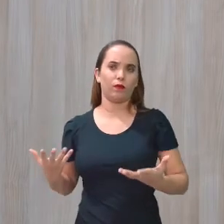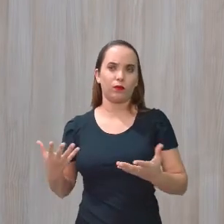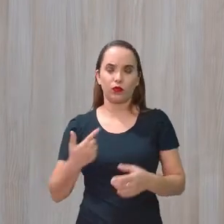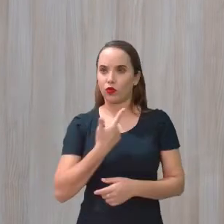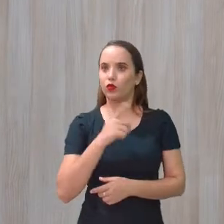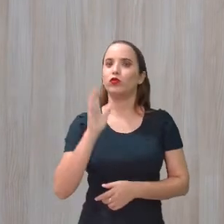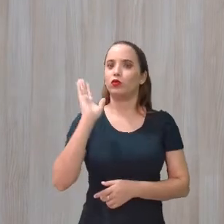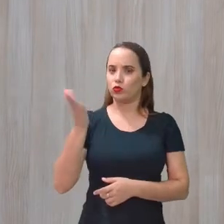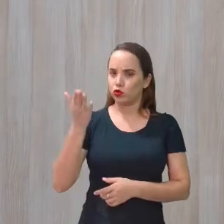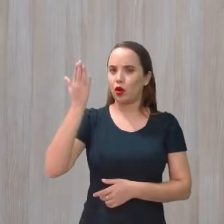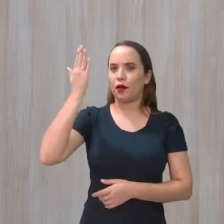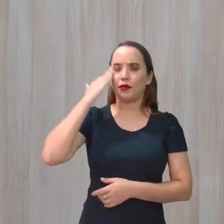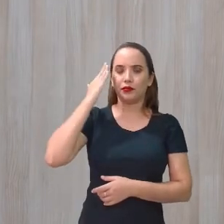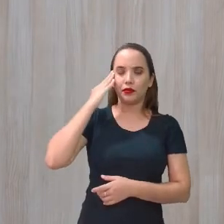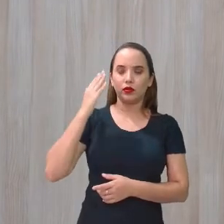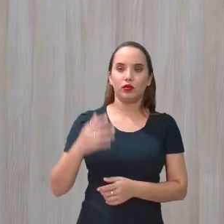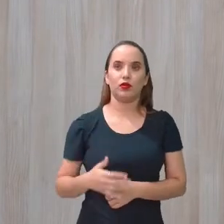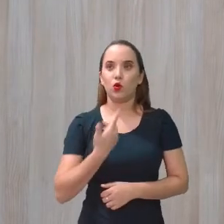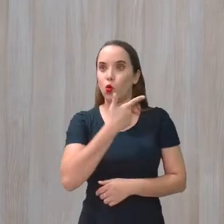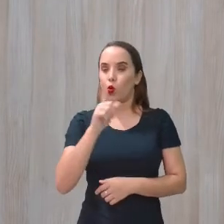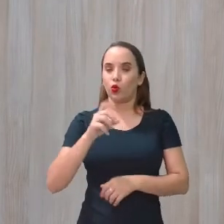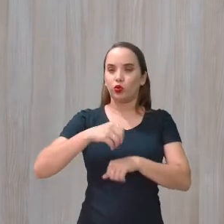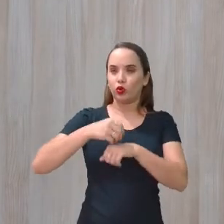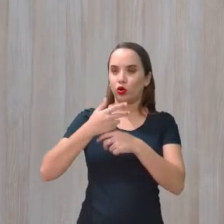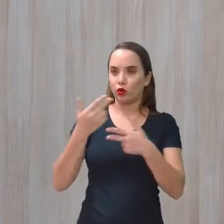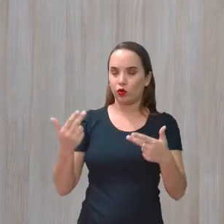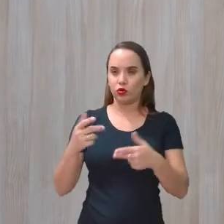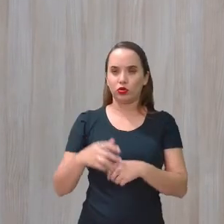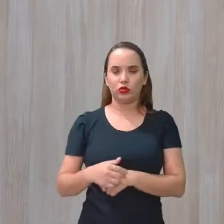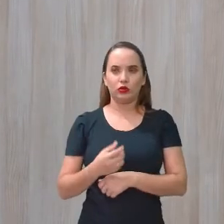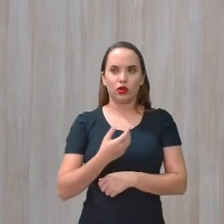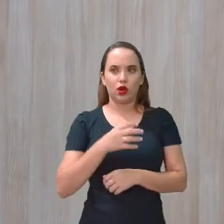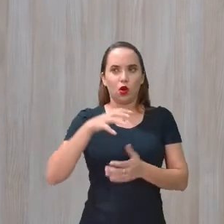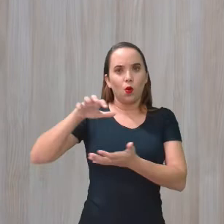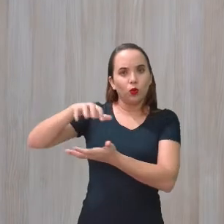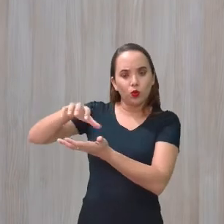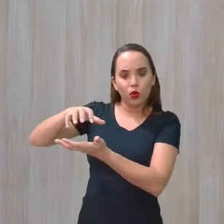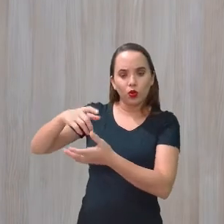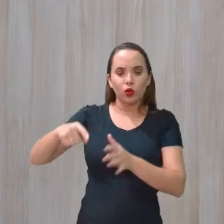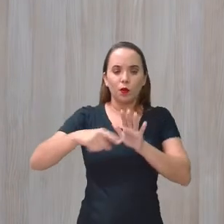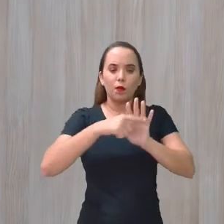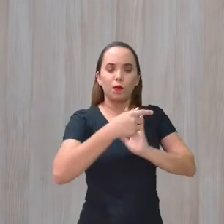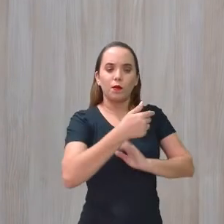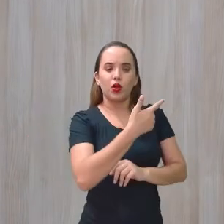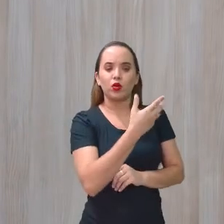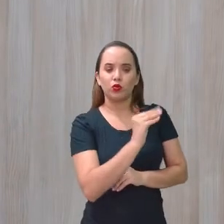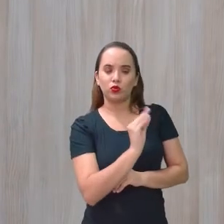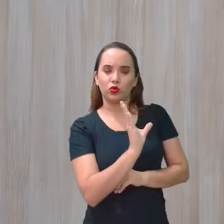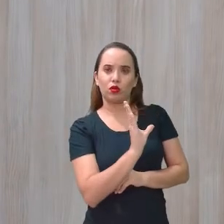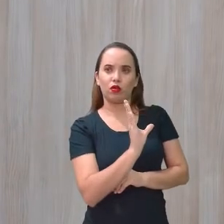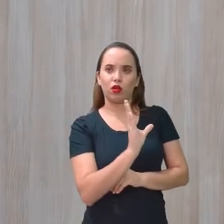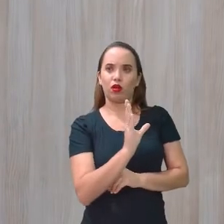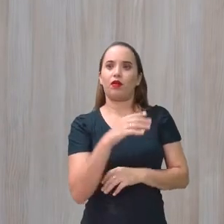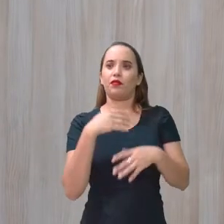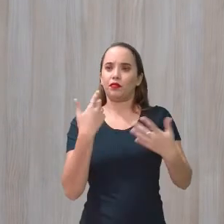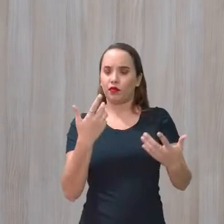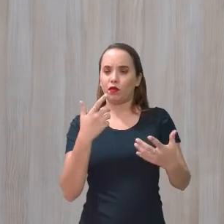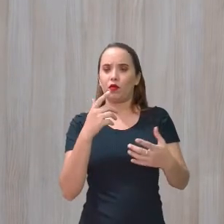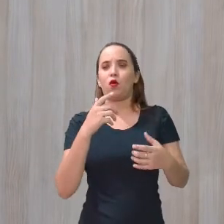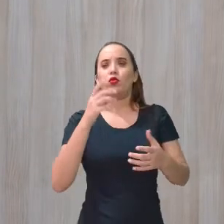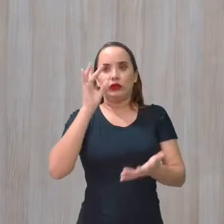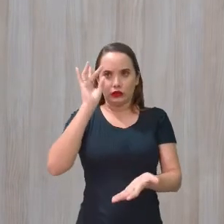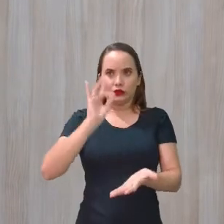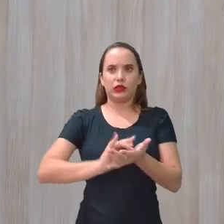outra coisa, o despertador menos o celular dá 20. Então provavelmente não, com certeza,